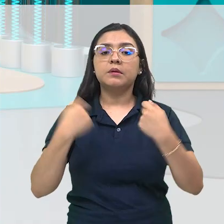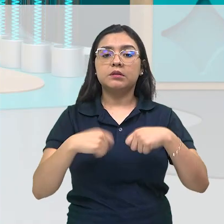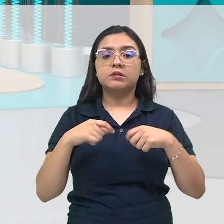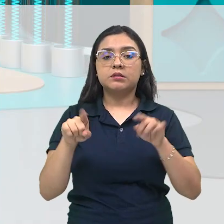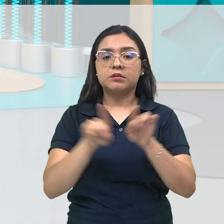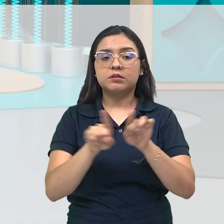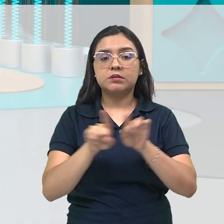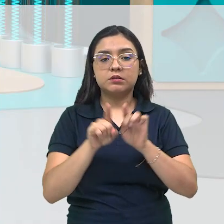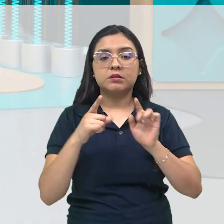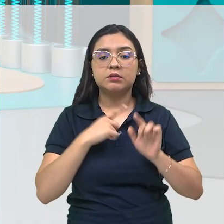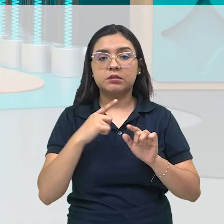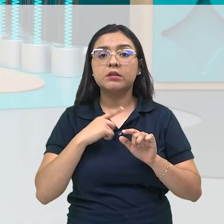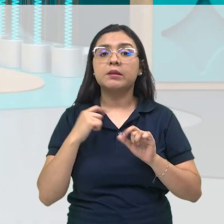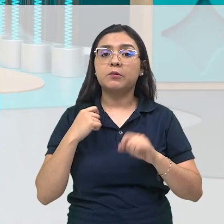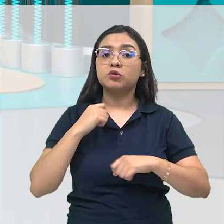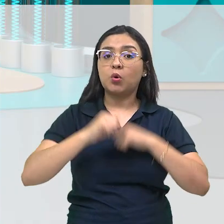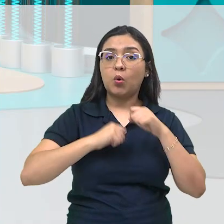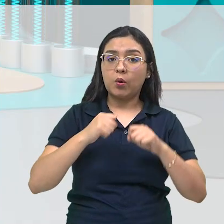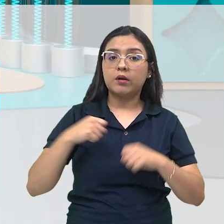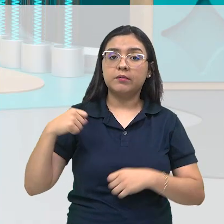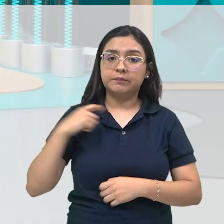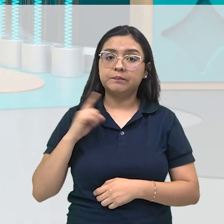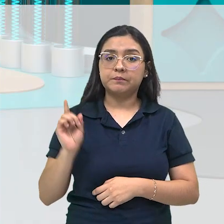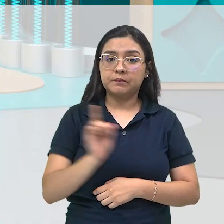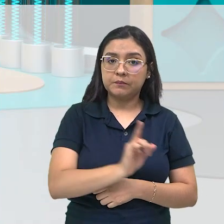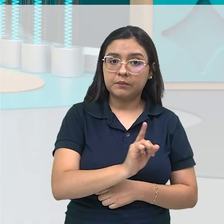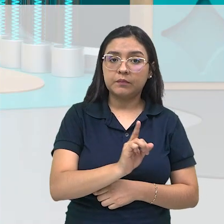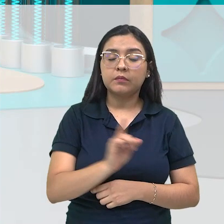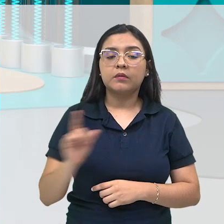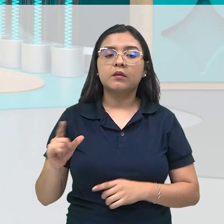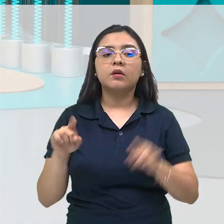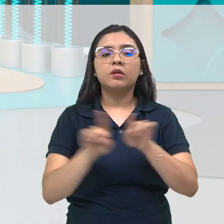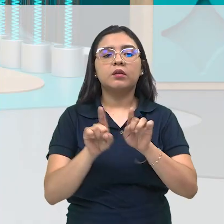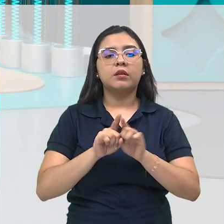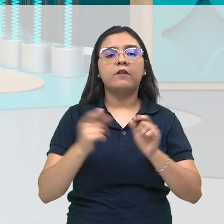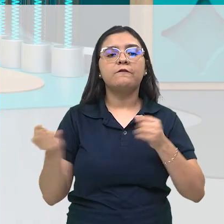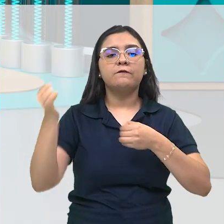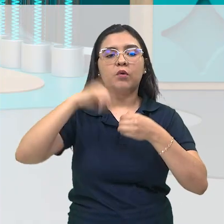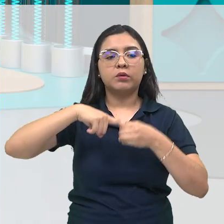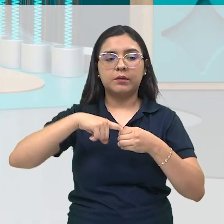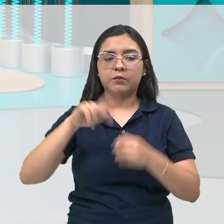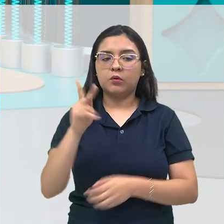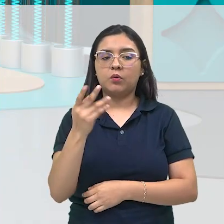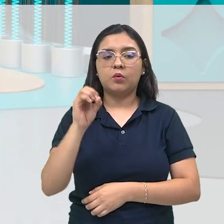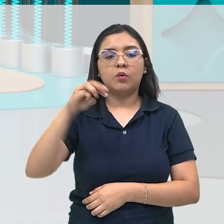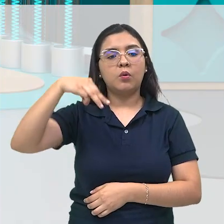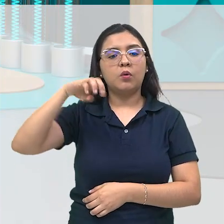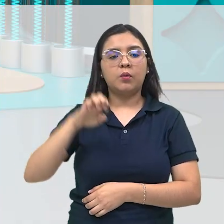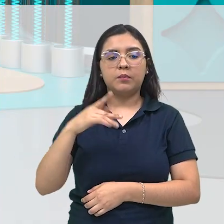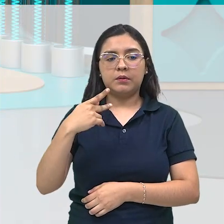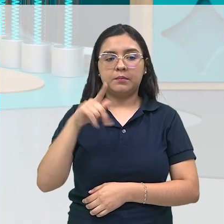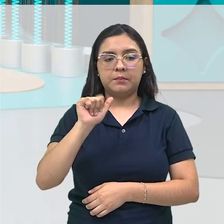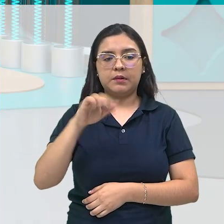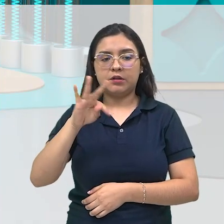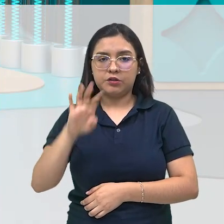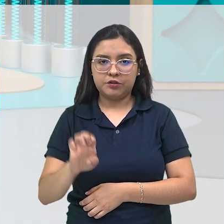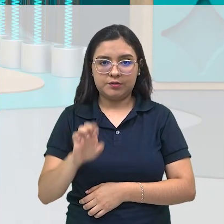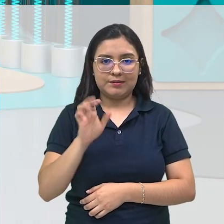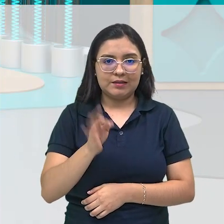pelas bases até voltar ao home plate. Tá bom? Então, o que seria o seguinte? Nós temos